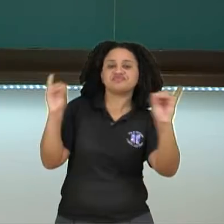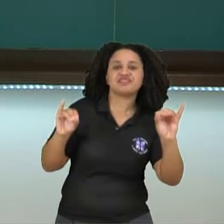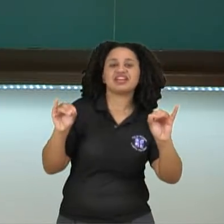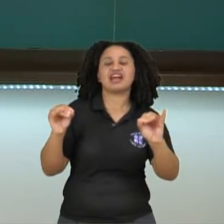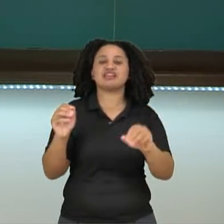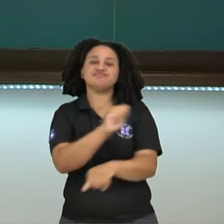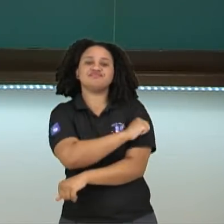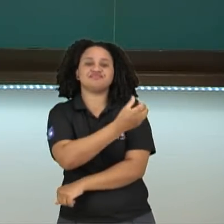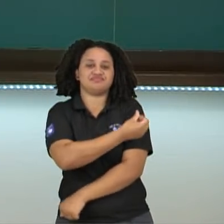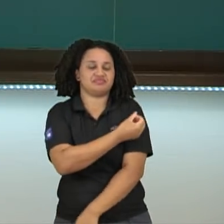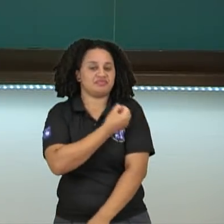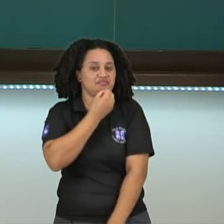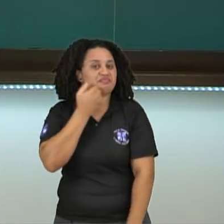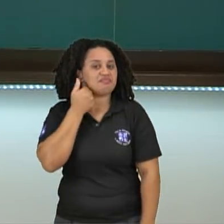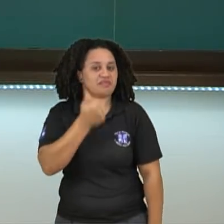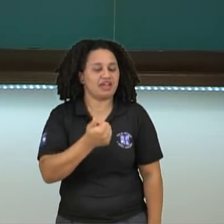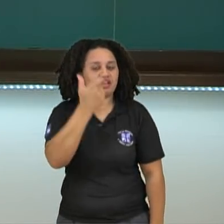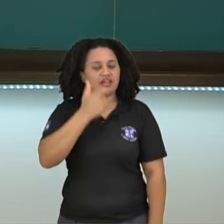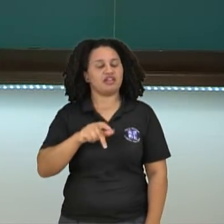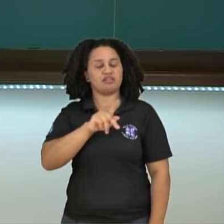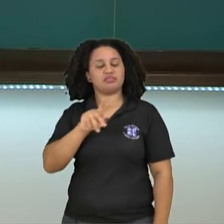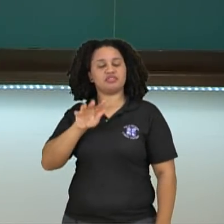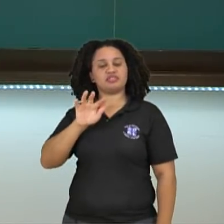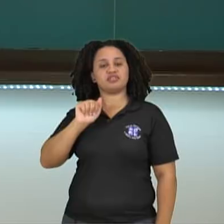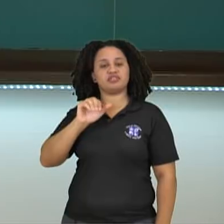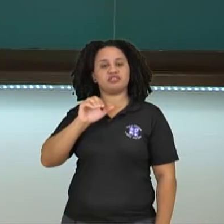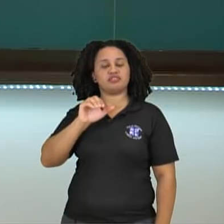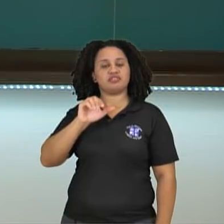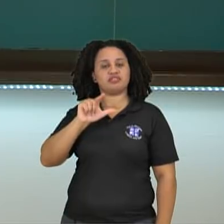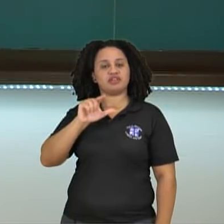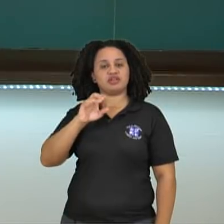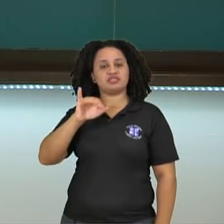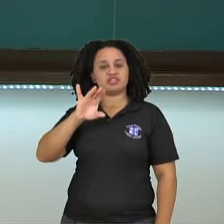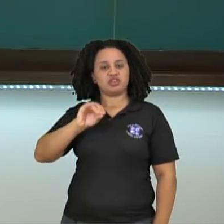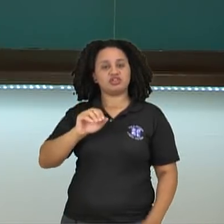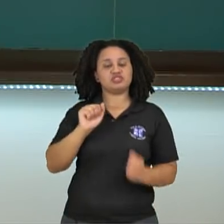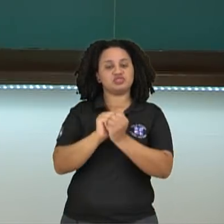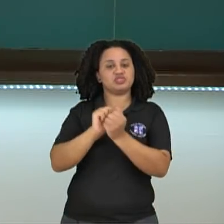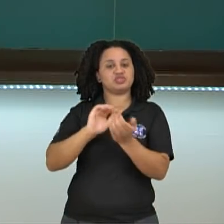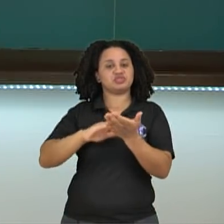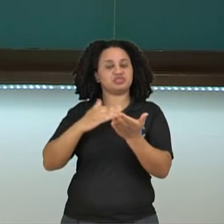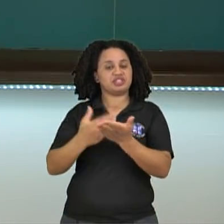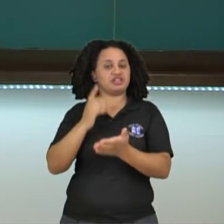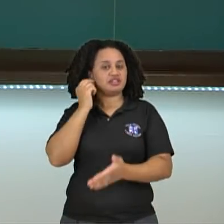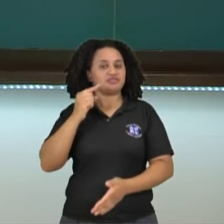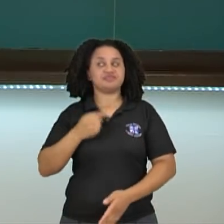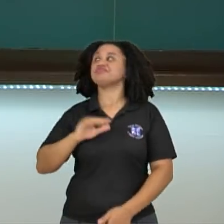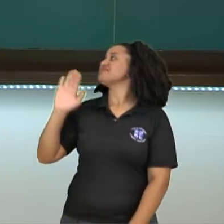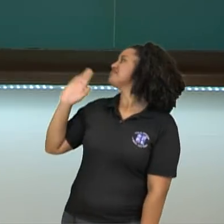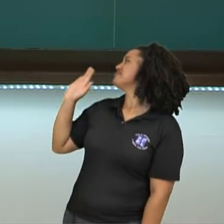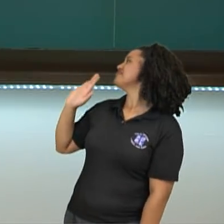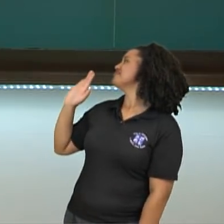Fala, galerinha do sexto ano, tudo bem? Sou o professor Roberto Falcione, junto conosco, a professora Jéssica, fazendo a interpretação de